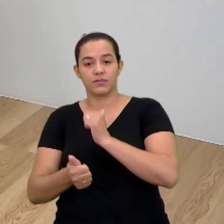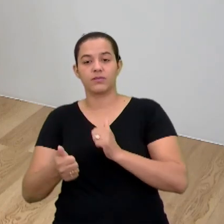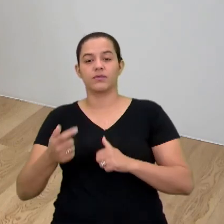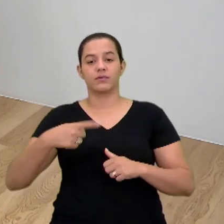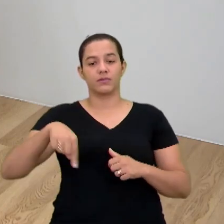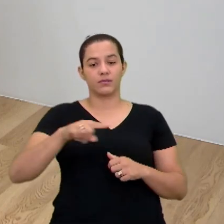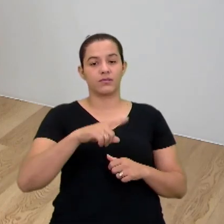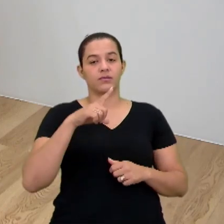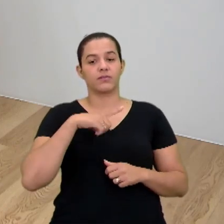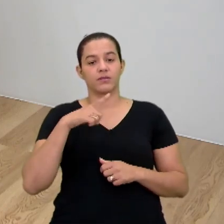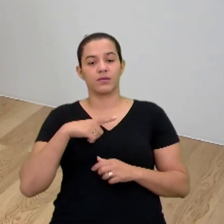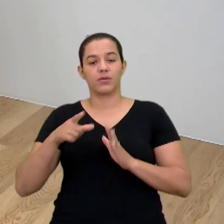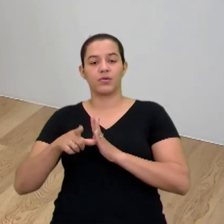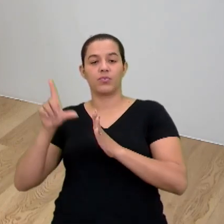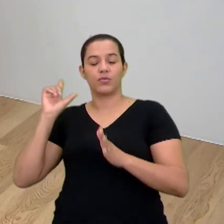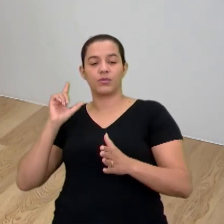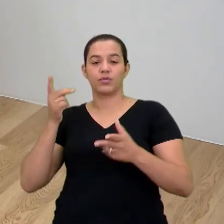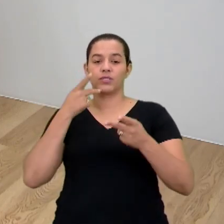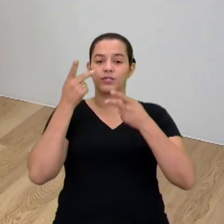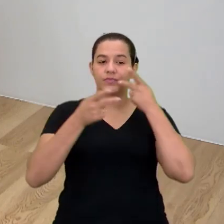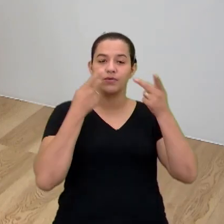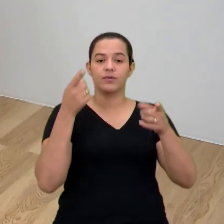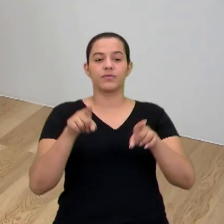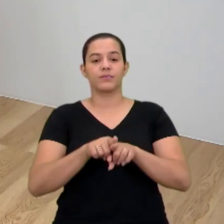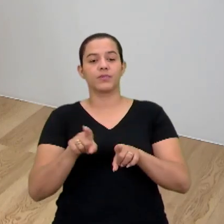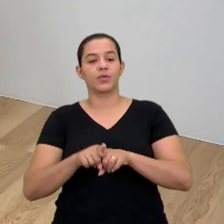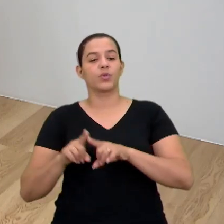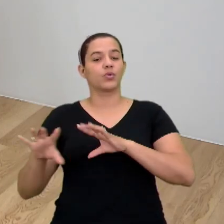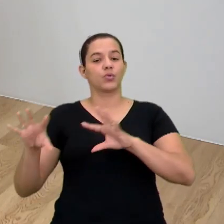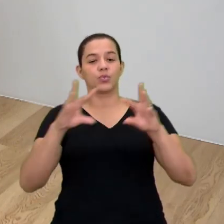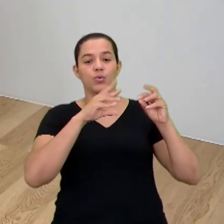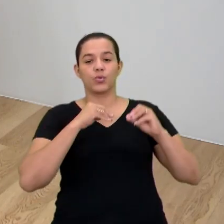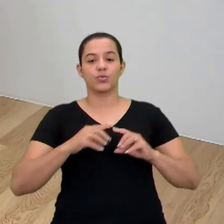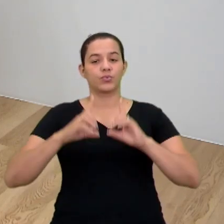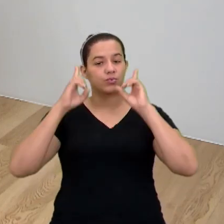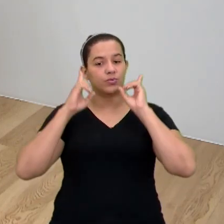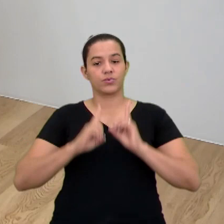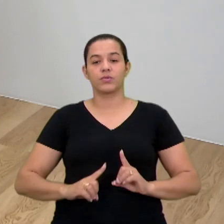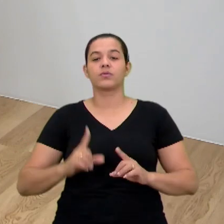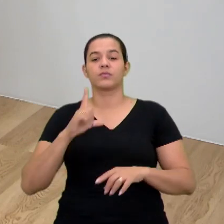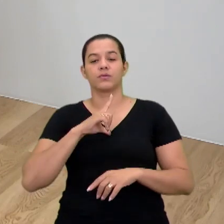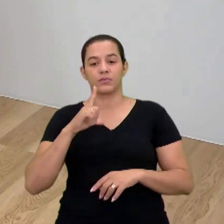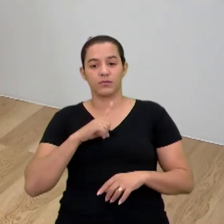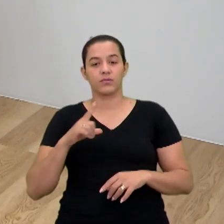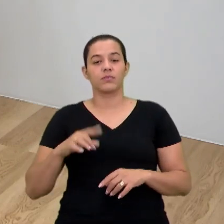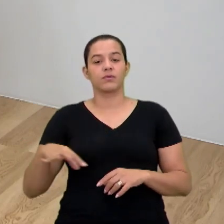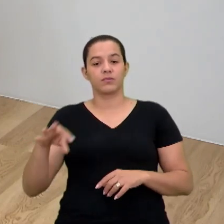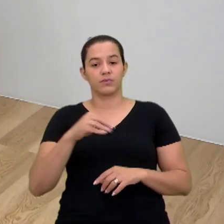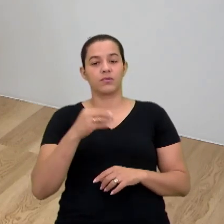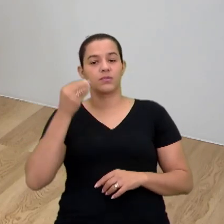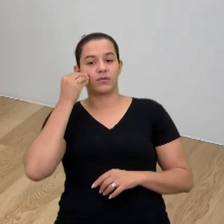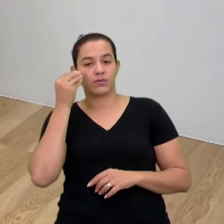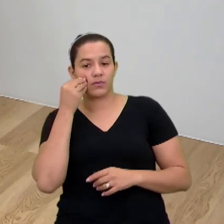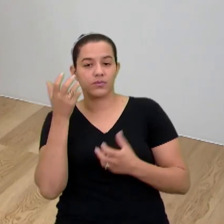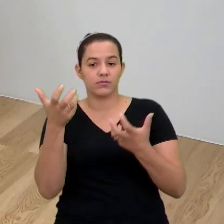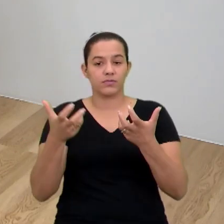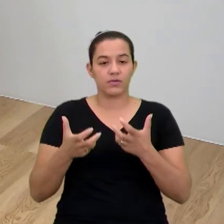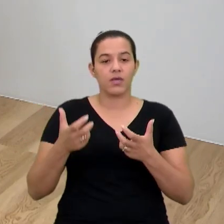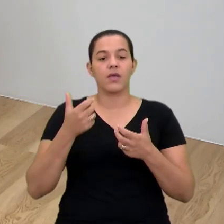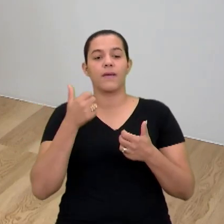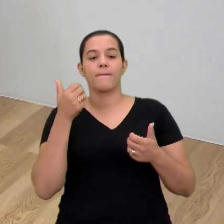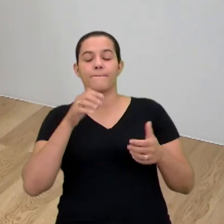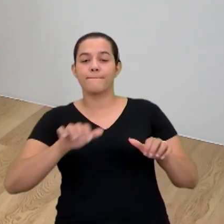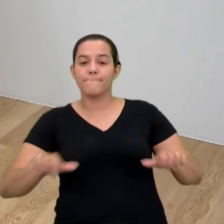Aí ontem eu estava numa aula com o Josélio, a gente até falou sobre isso. Todos nós temos deficiência Todos em vários nós. sentidos. E você não busca E a aperfeiçoamento? gente sempre busca superar